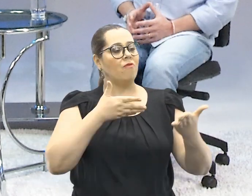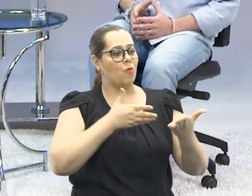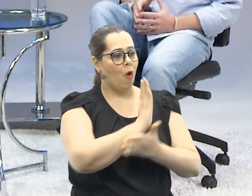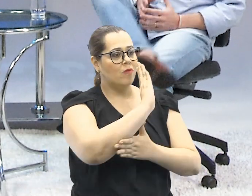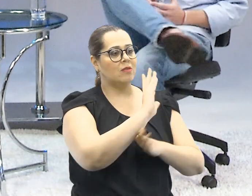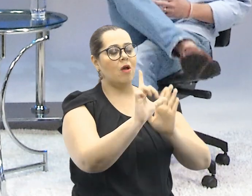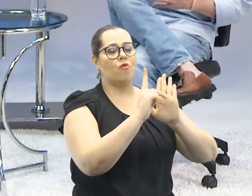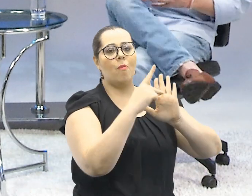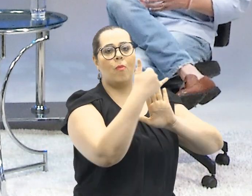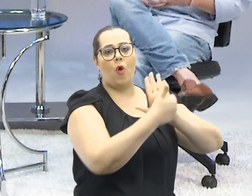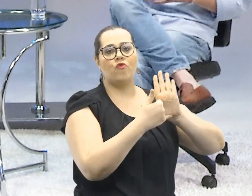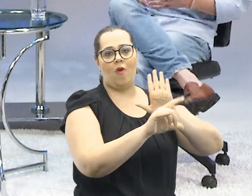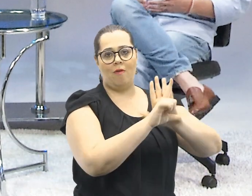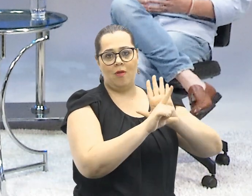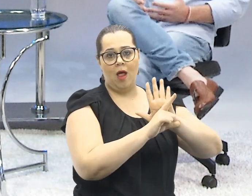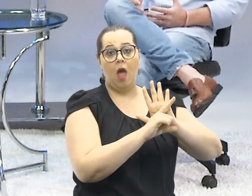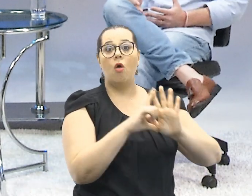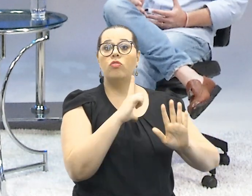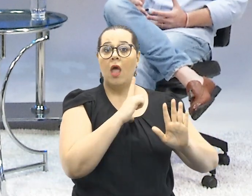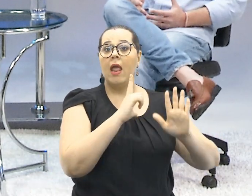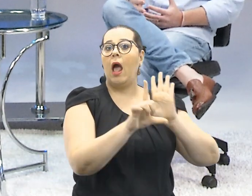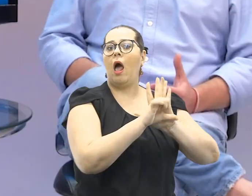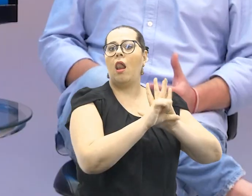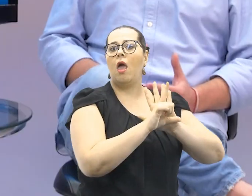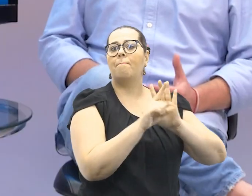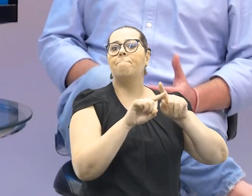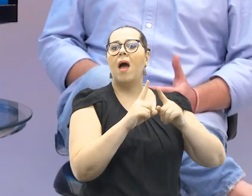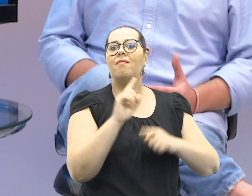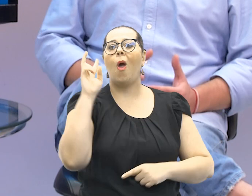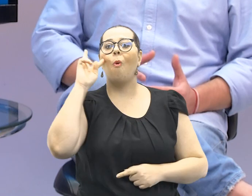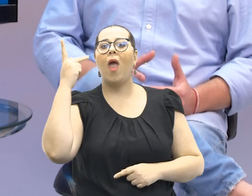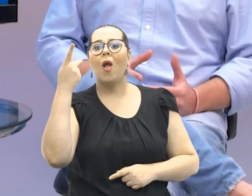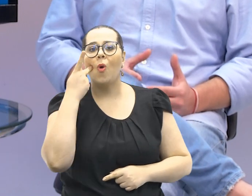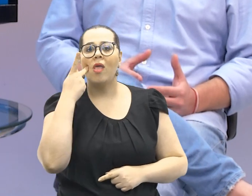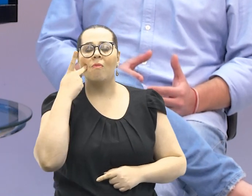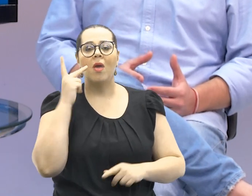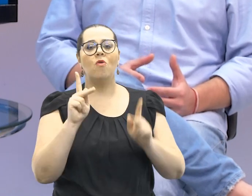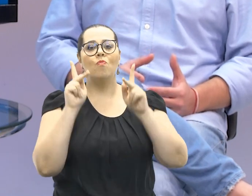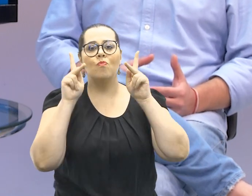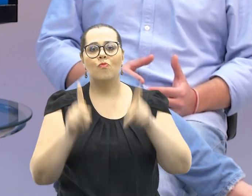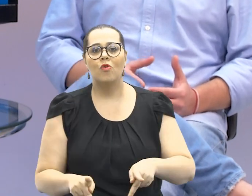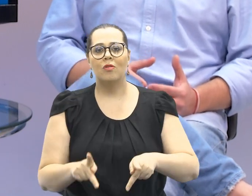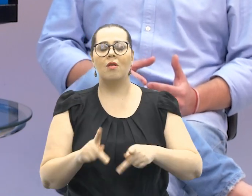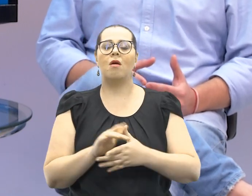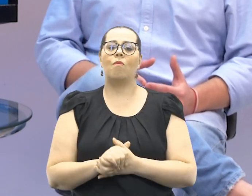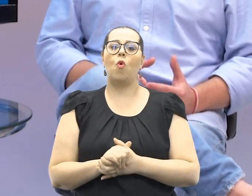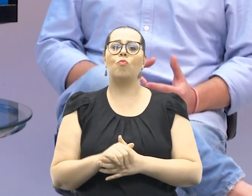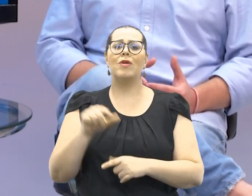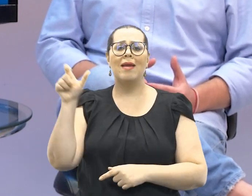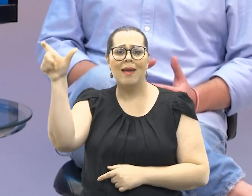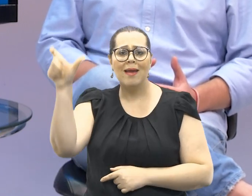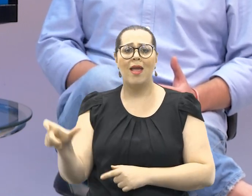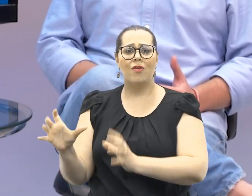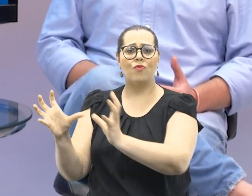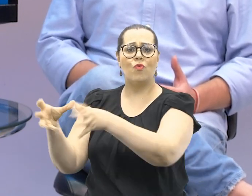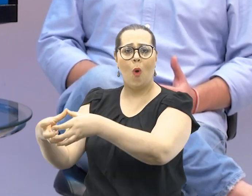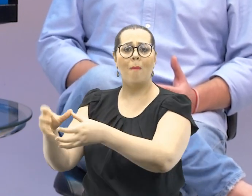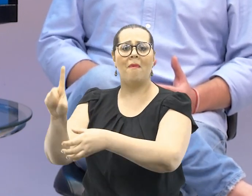Dai, além da lei em si, mas é um reconhecimento do poder público da importância desse